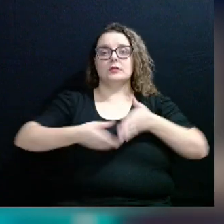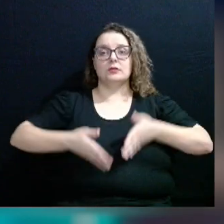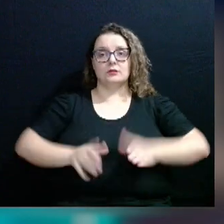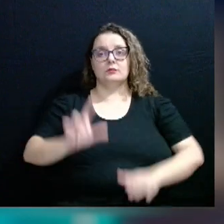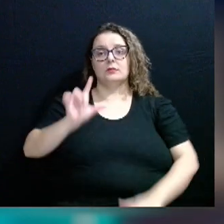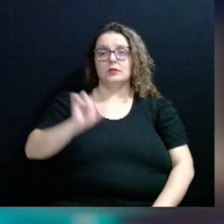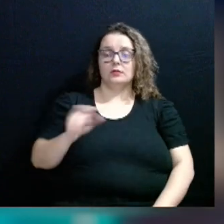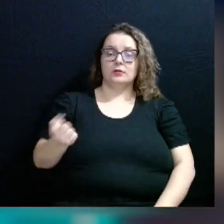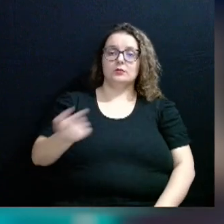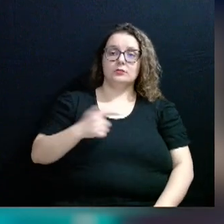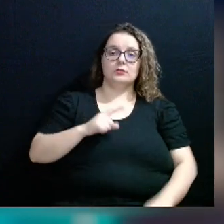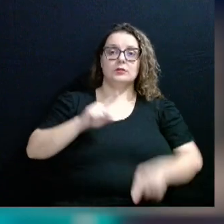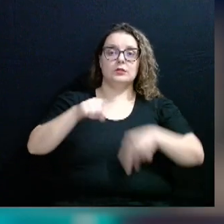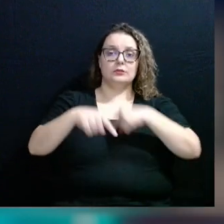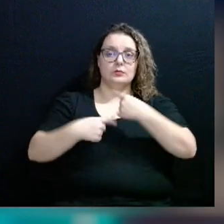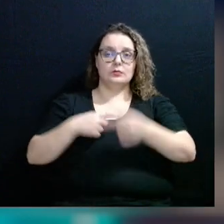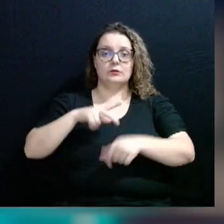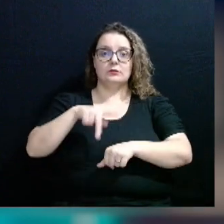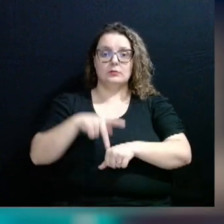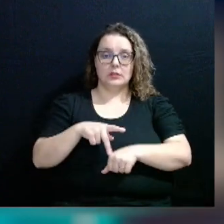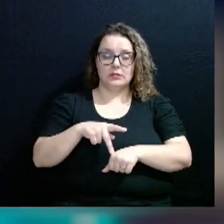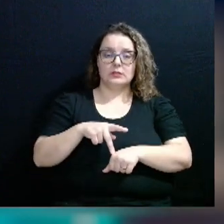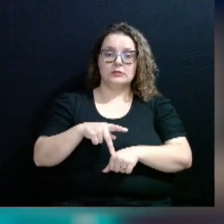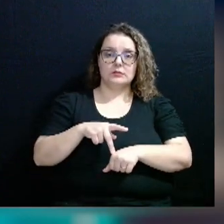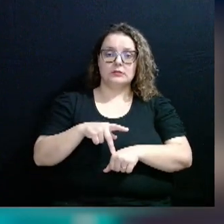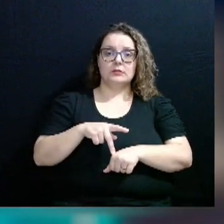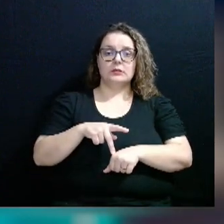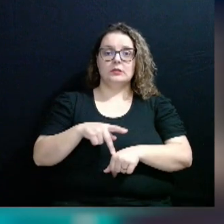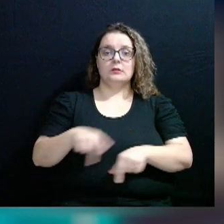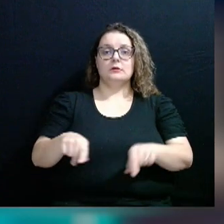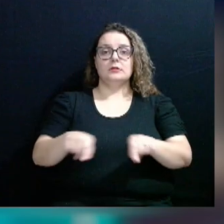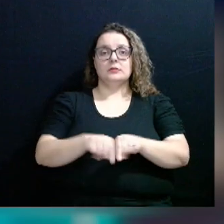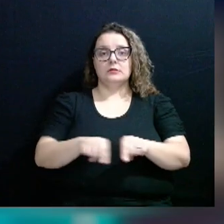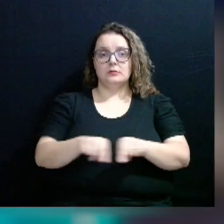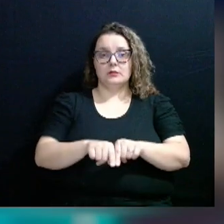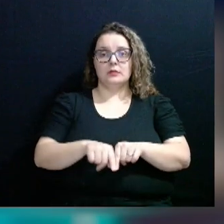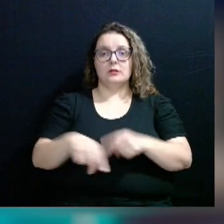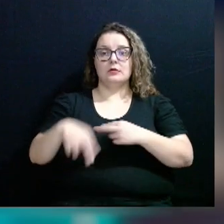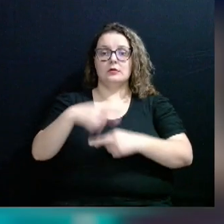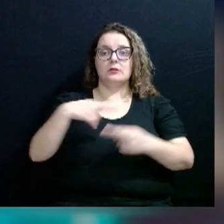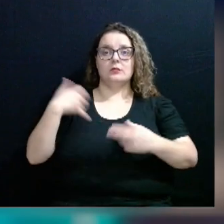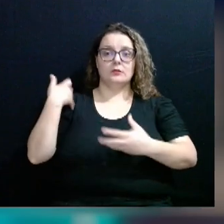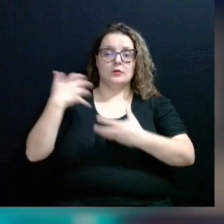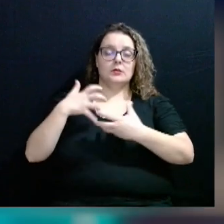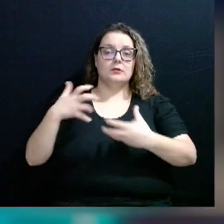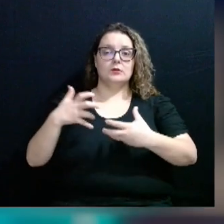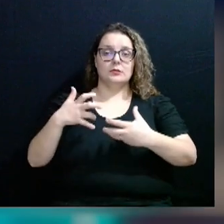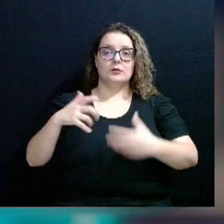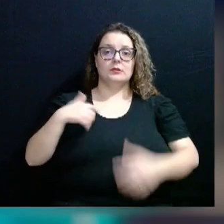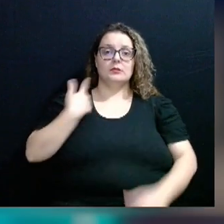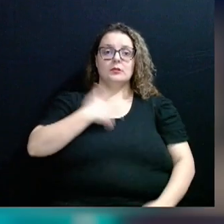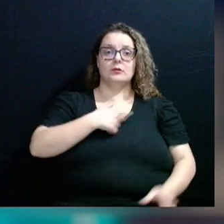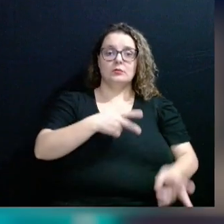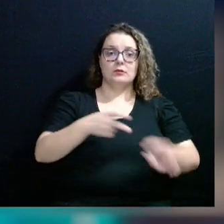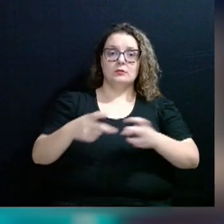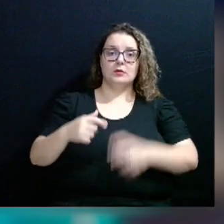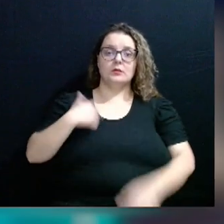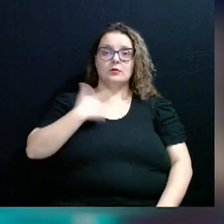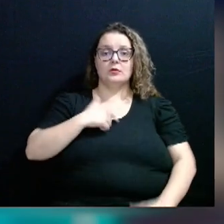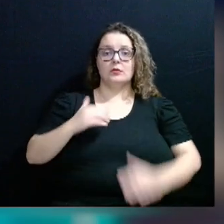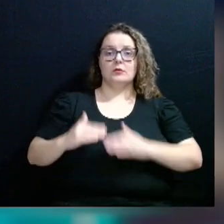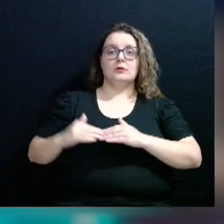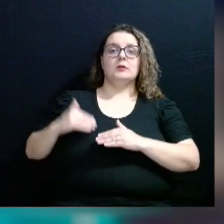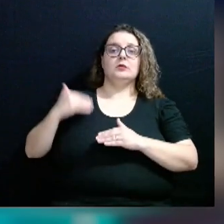restante do país e, em contrapartida, em relação aos idosos, a gente observa que o nosso ápice ele